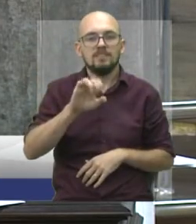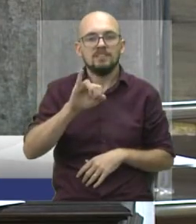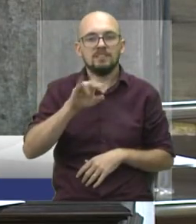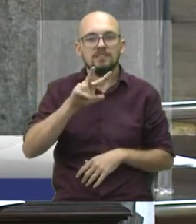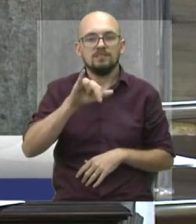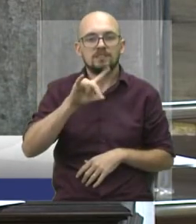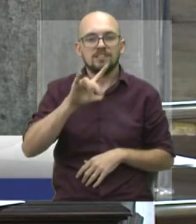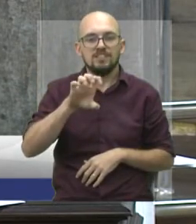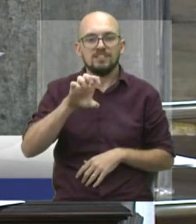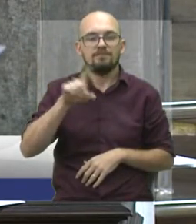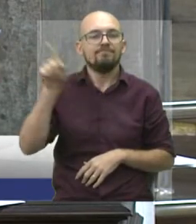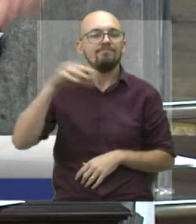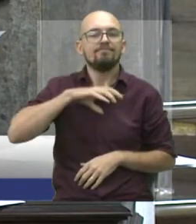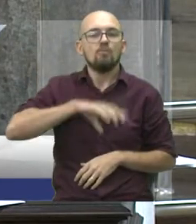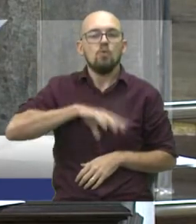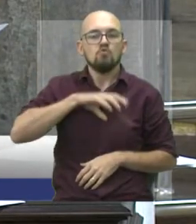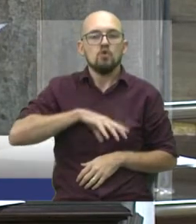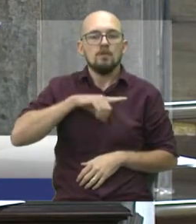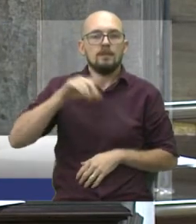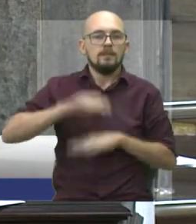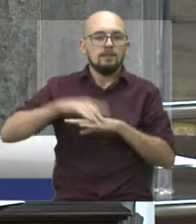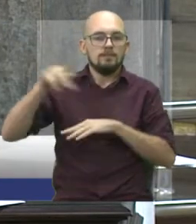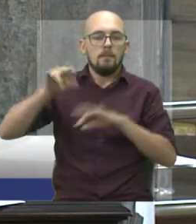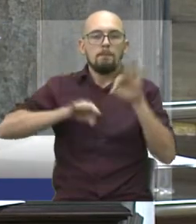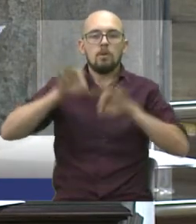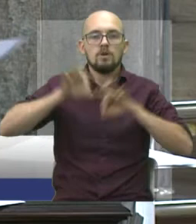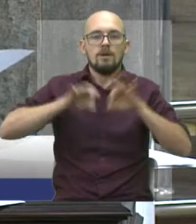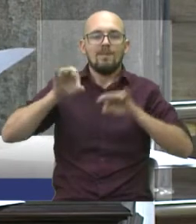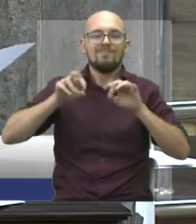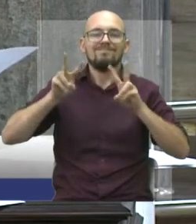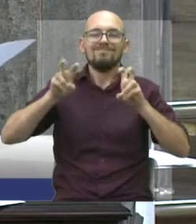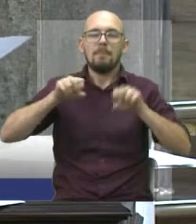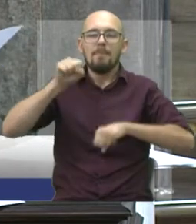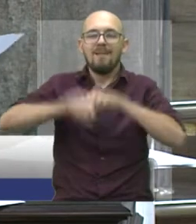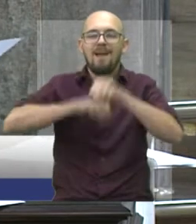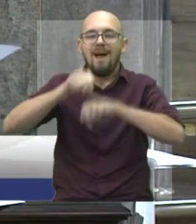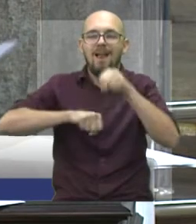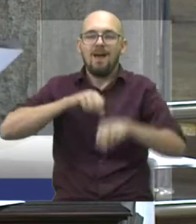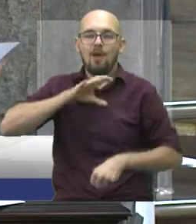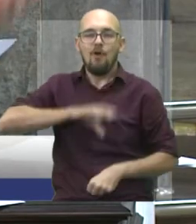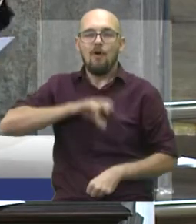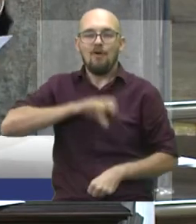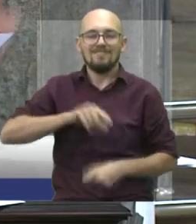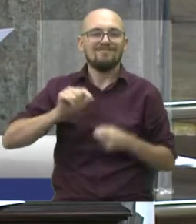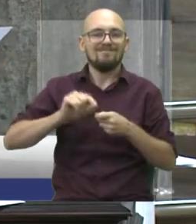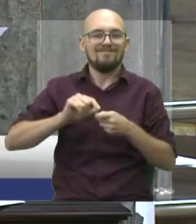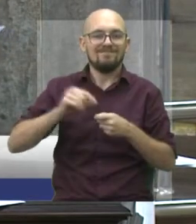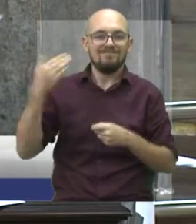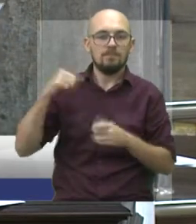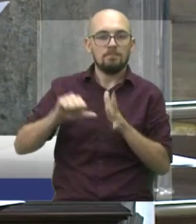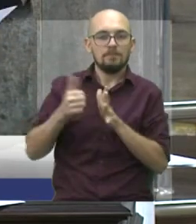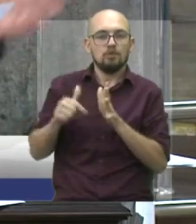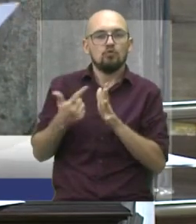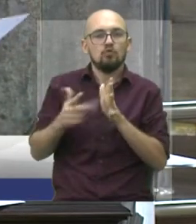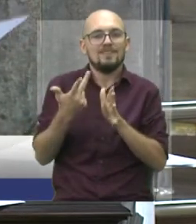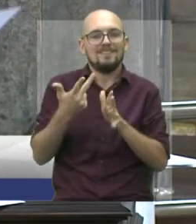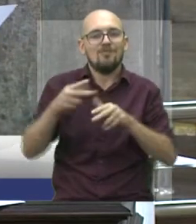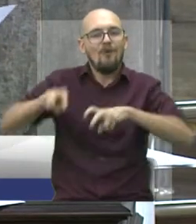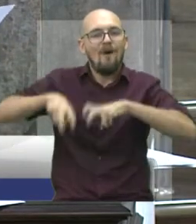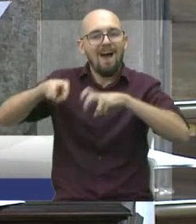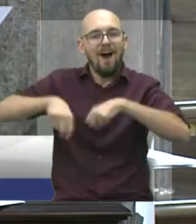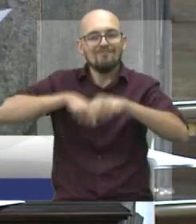distrito de Potunduva, do projeto Pedala Erosa, que foi realizado, terceiro pedal rural em comemoração,